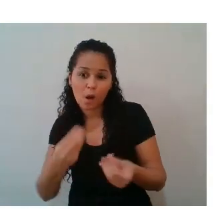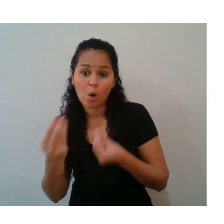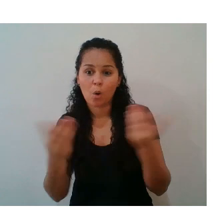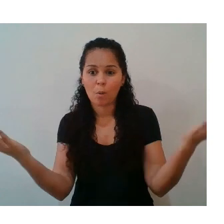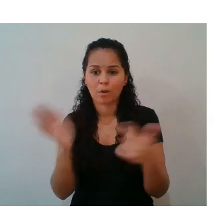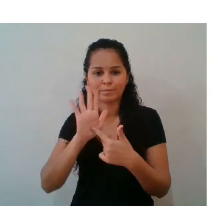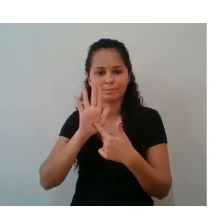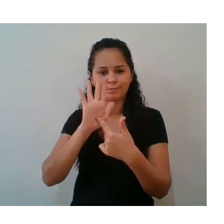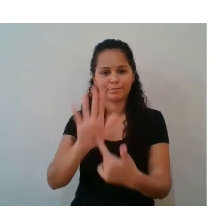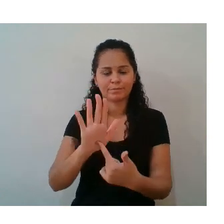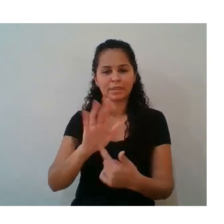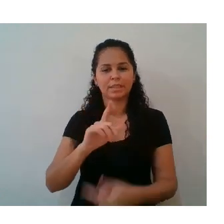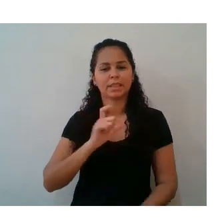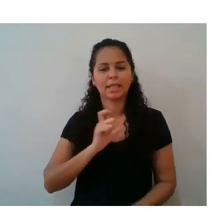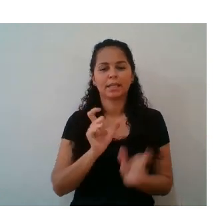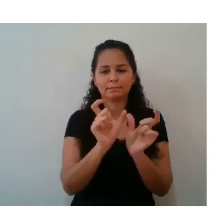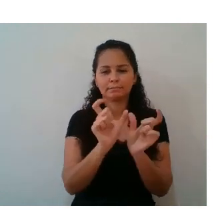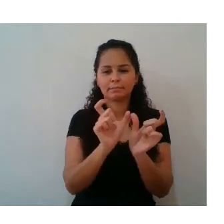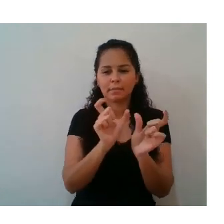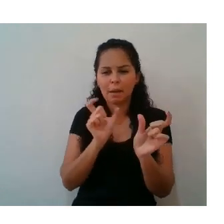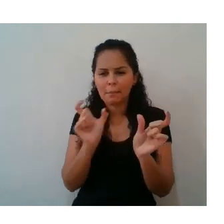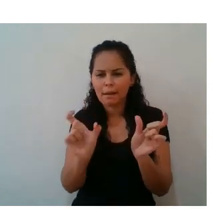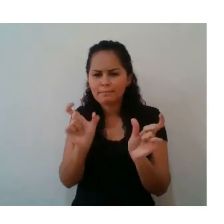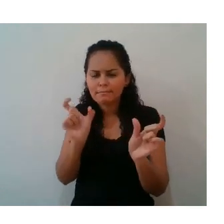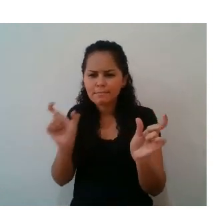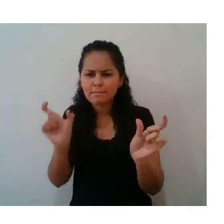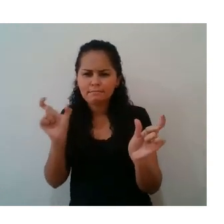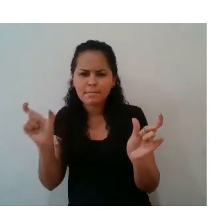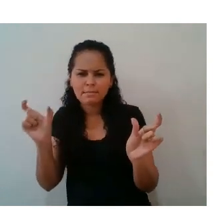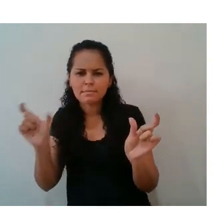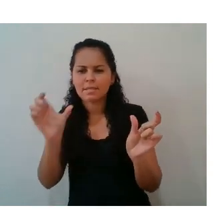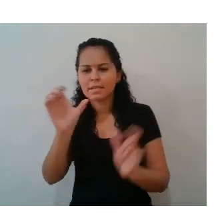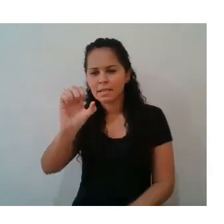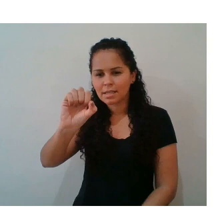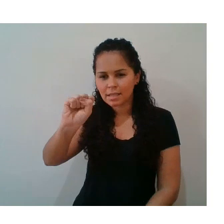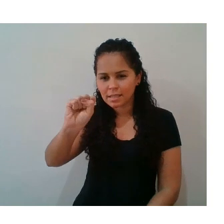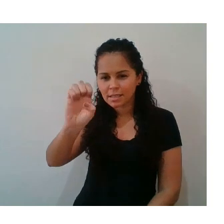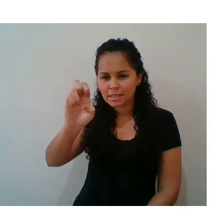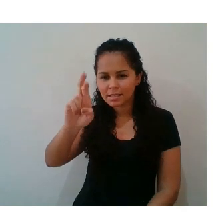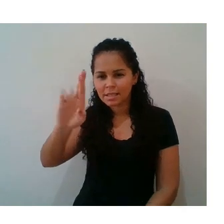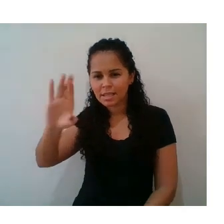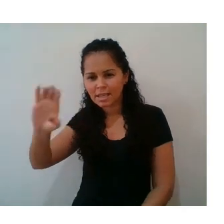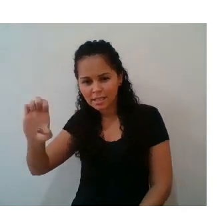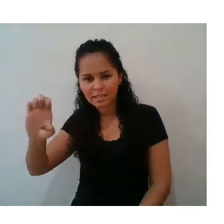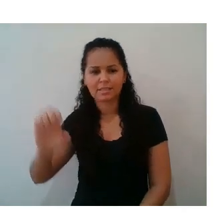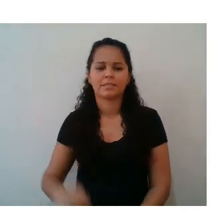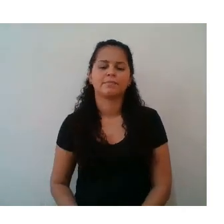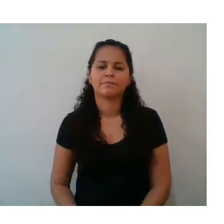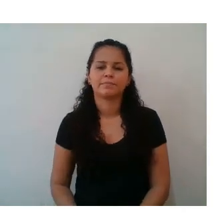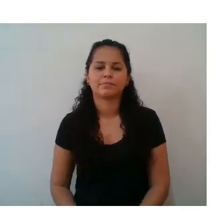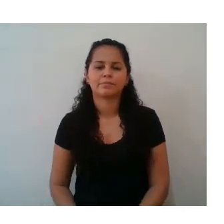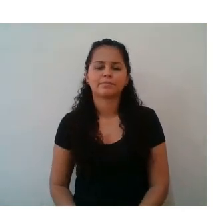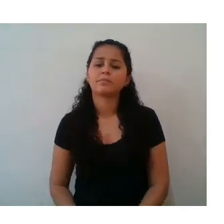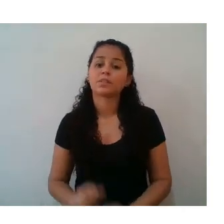apresentado aqui. Uma associação de resistores em série, ok? Quando você tem uma passagem, uma